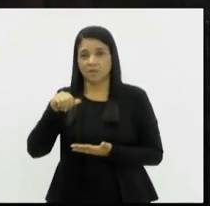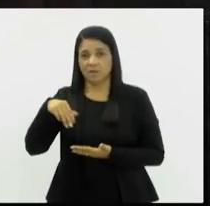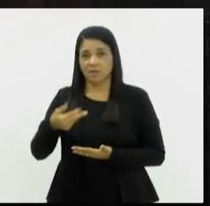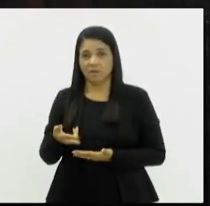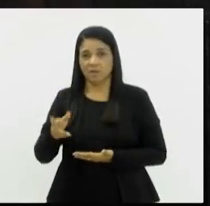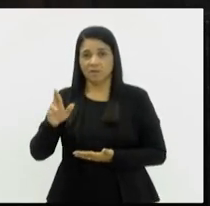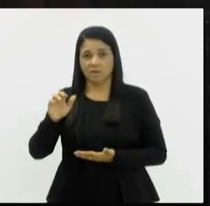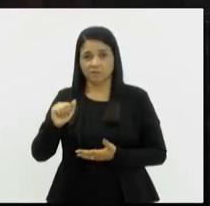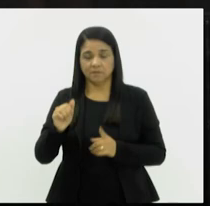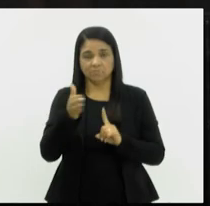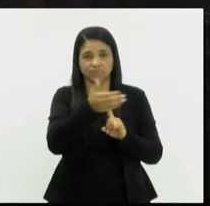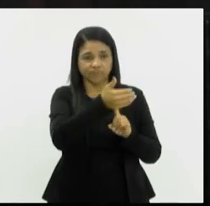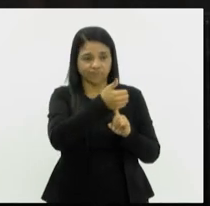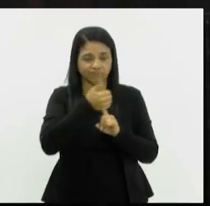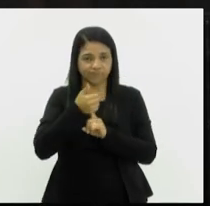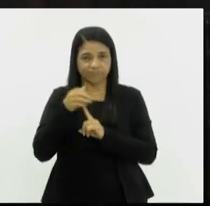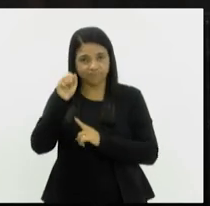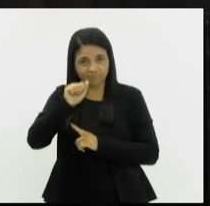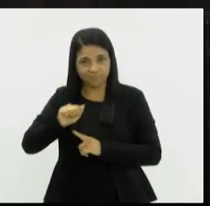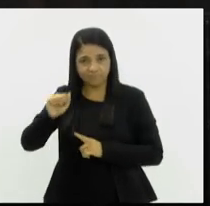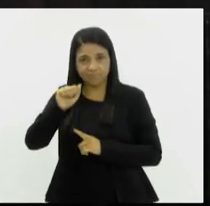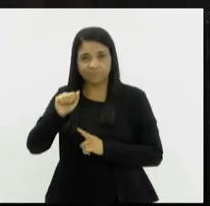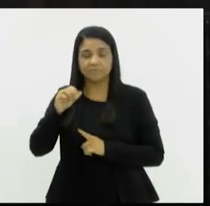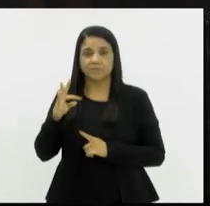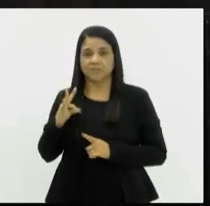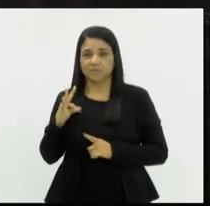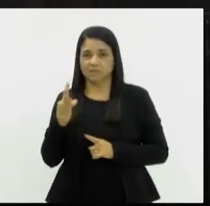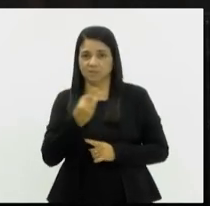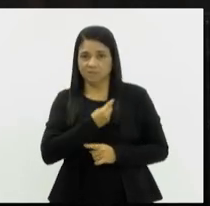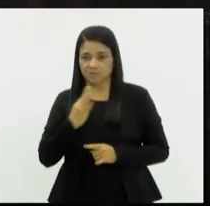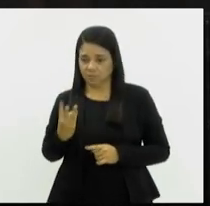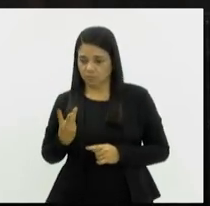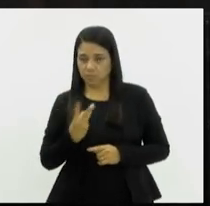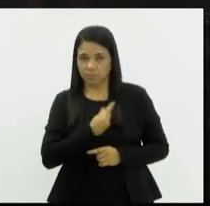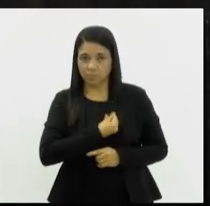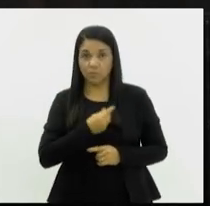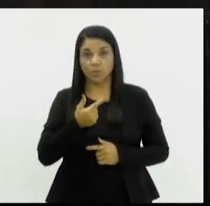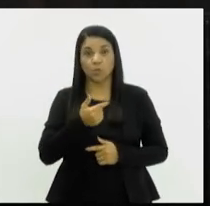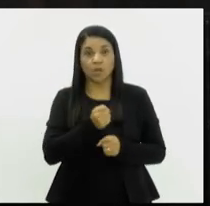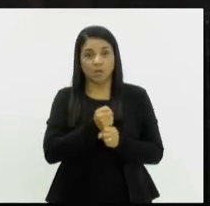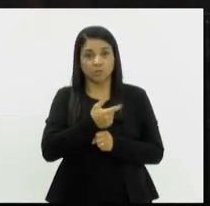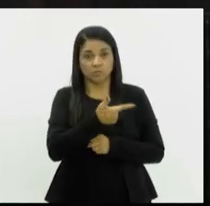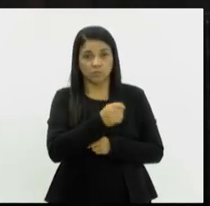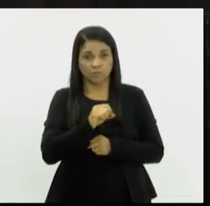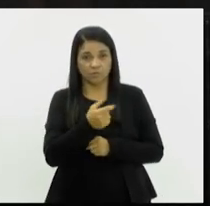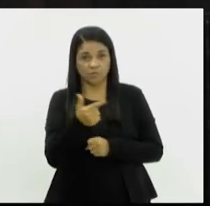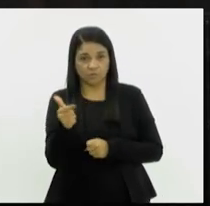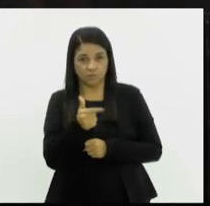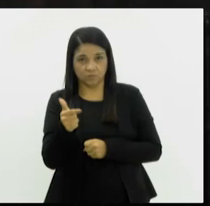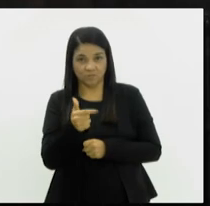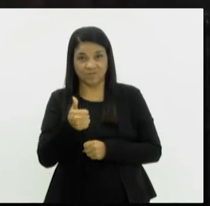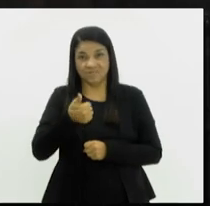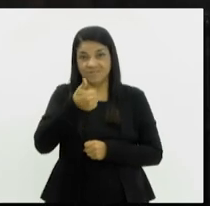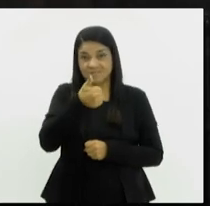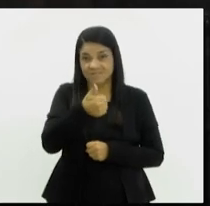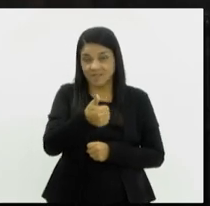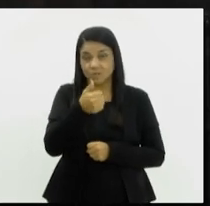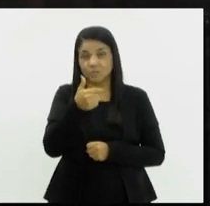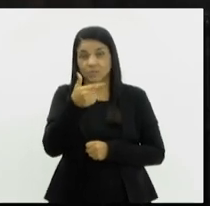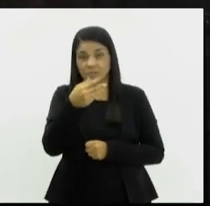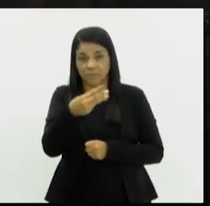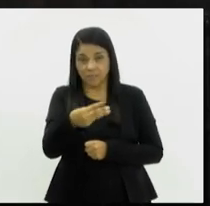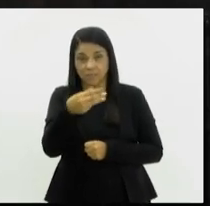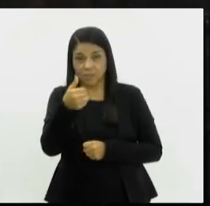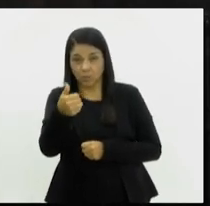de Acolhimento às Pessoas Trans e Travestis, no ano de 2022 foram pelo menos 131